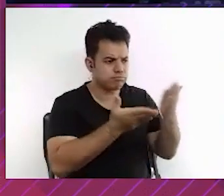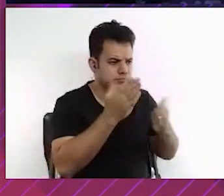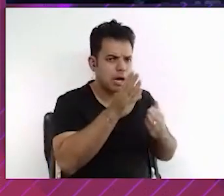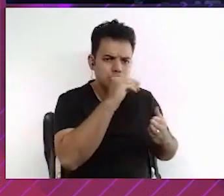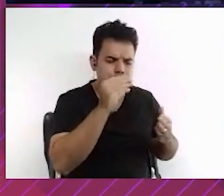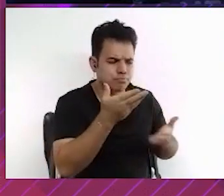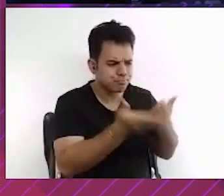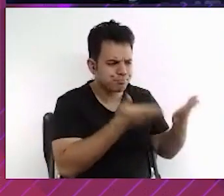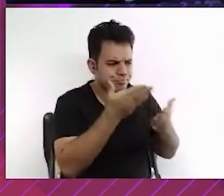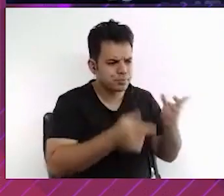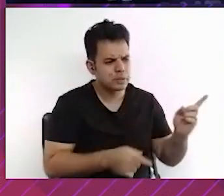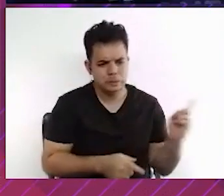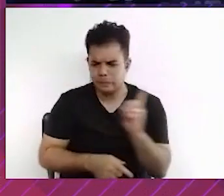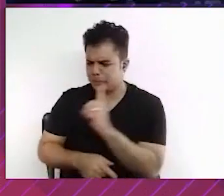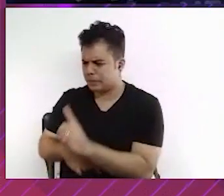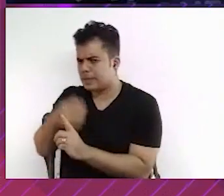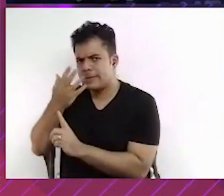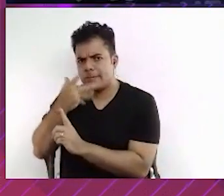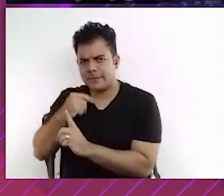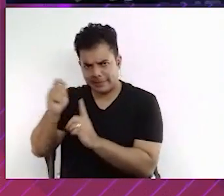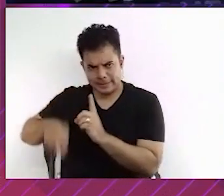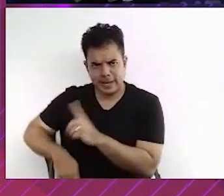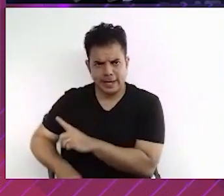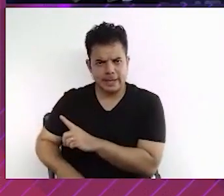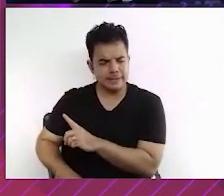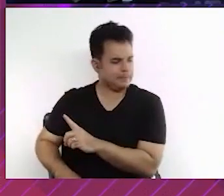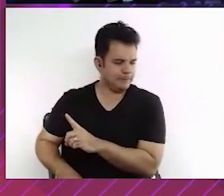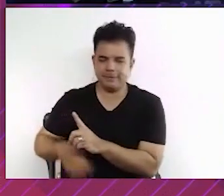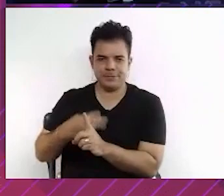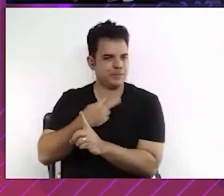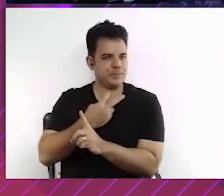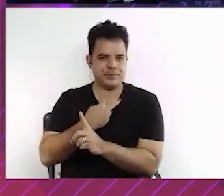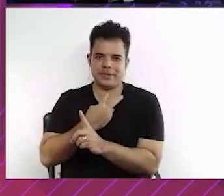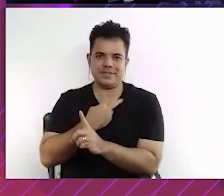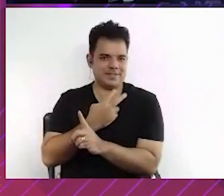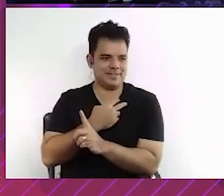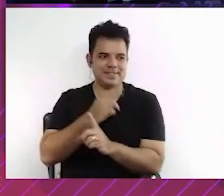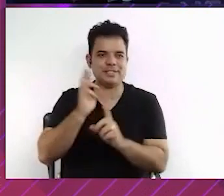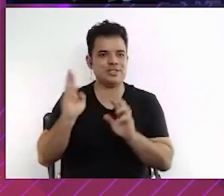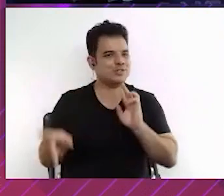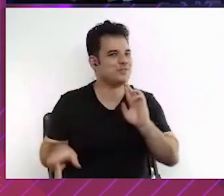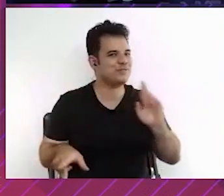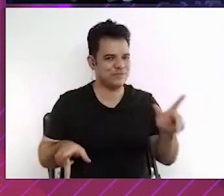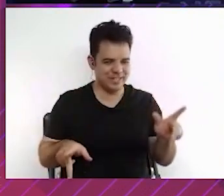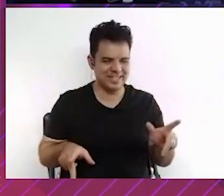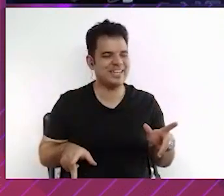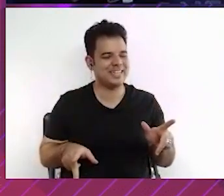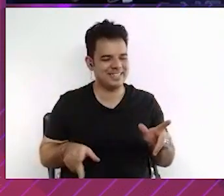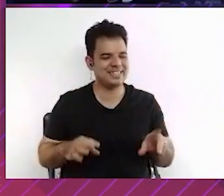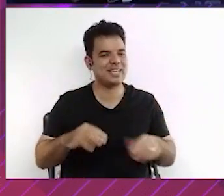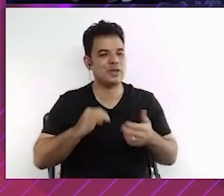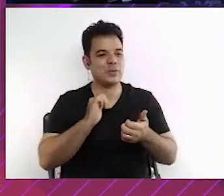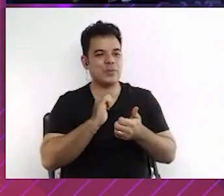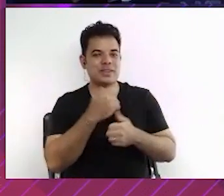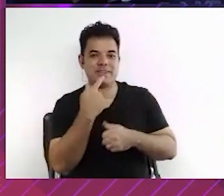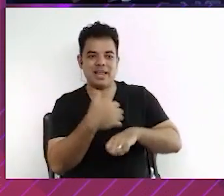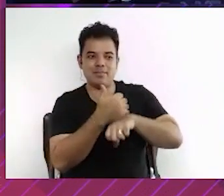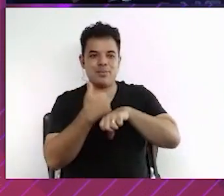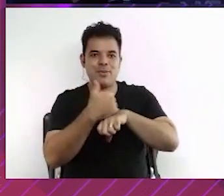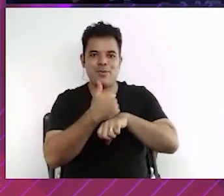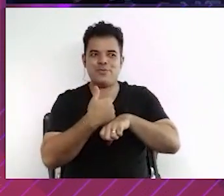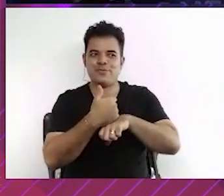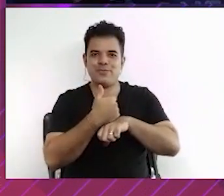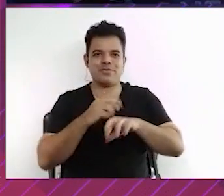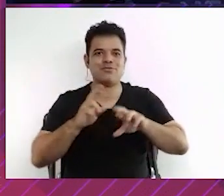essa diferenciação. Aí, por isso, a qualificação do técnico de enfermagem é importante. Aí, fora